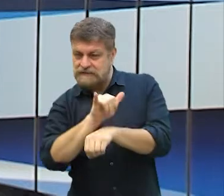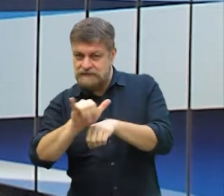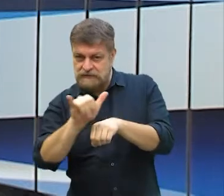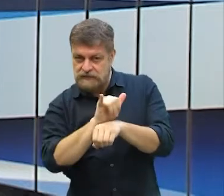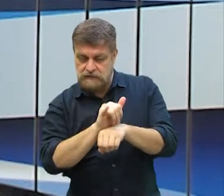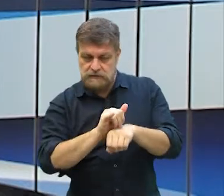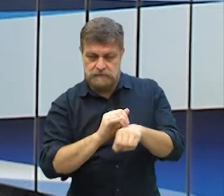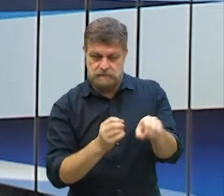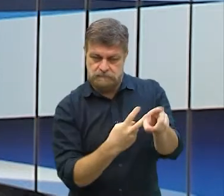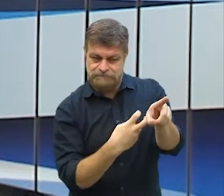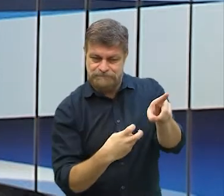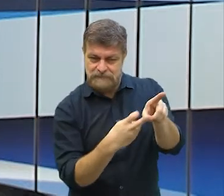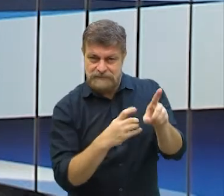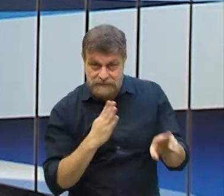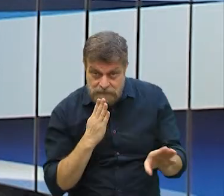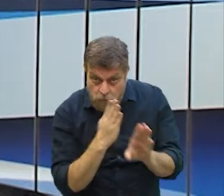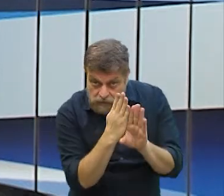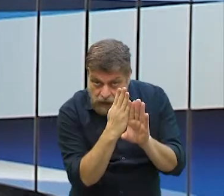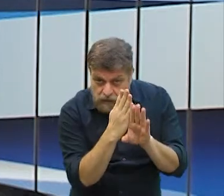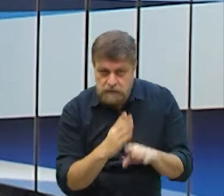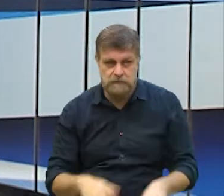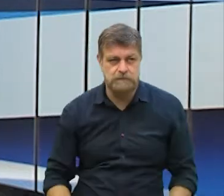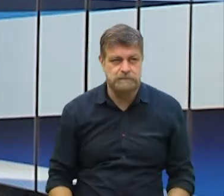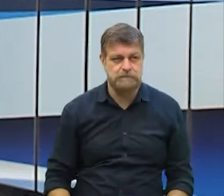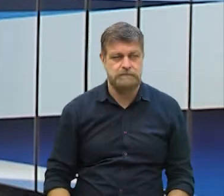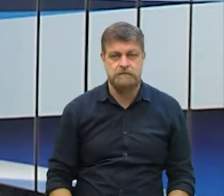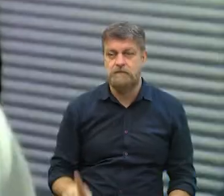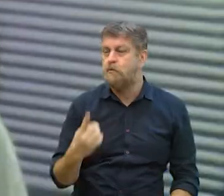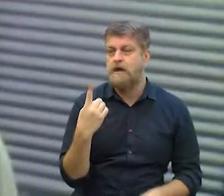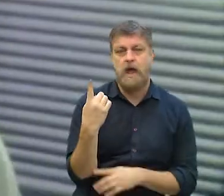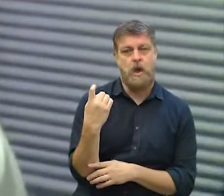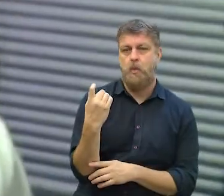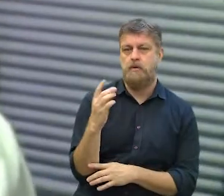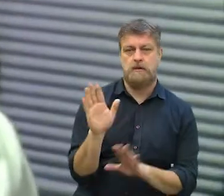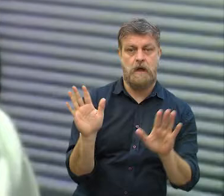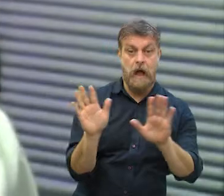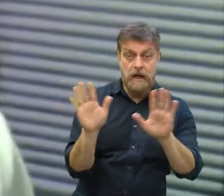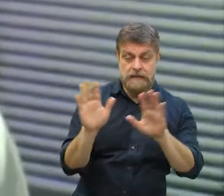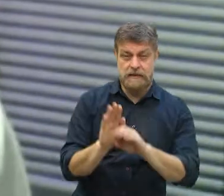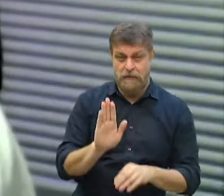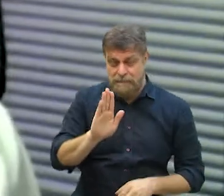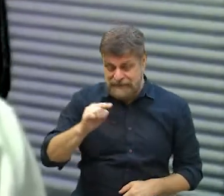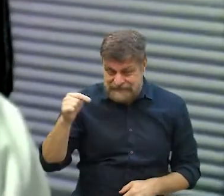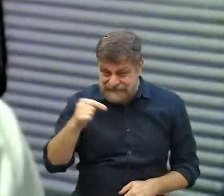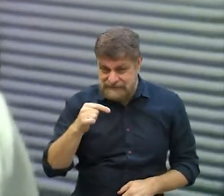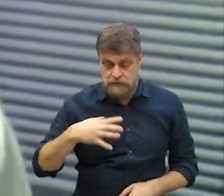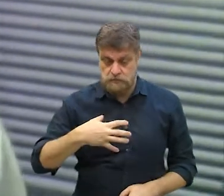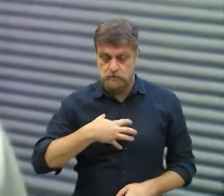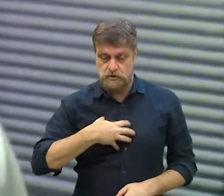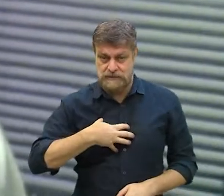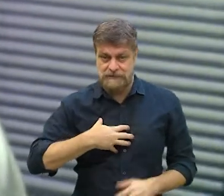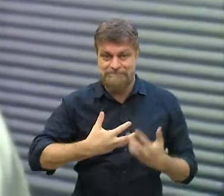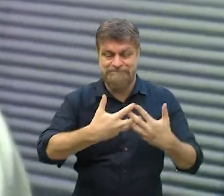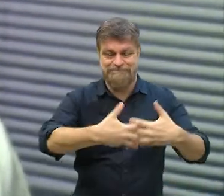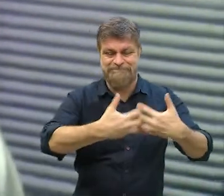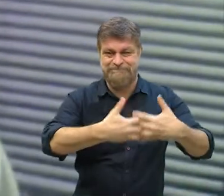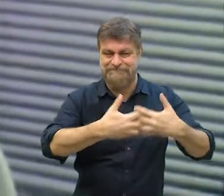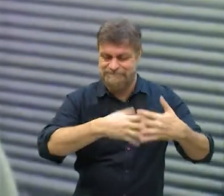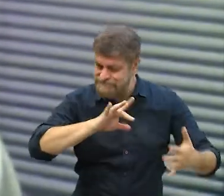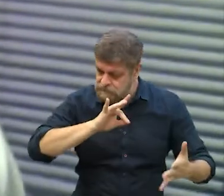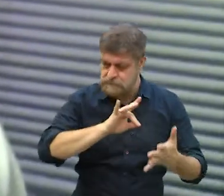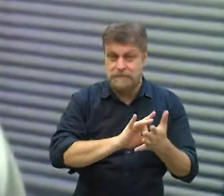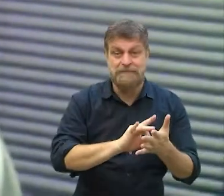a melhor maneira de detectar alguma doença ou câncer? Ele não é a única, Gabriel, mas ele é uma forma